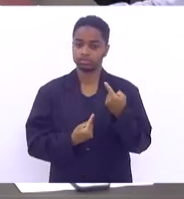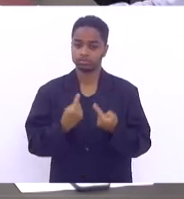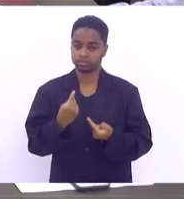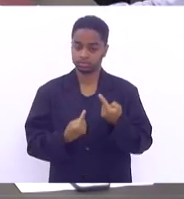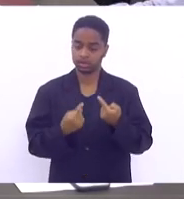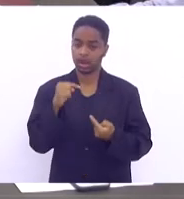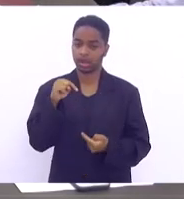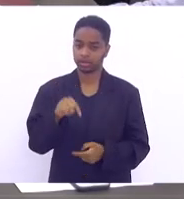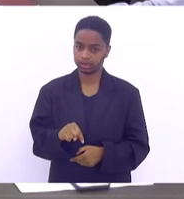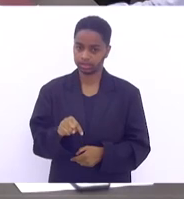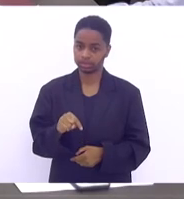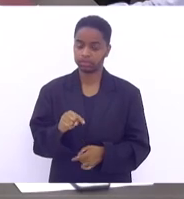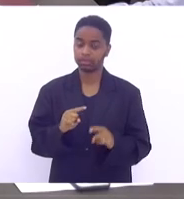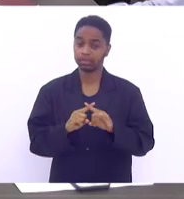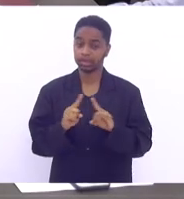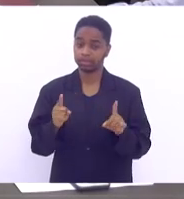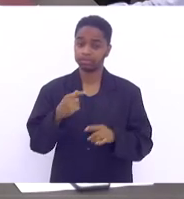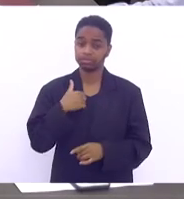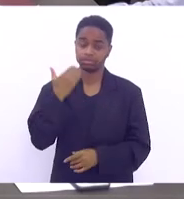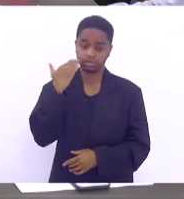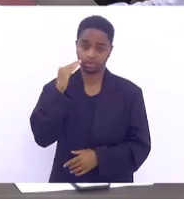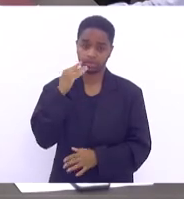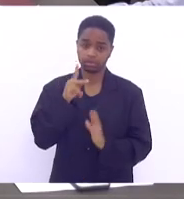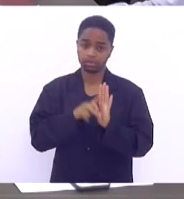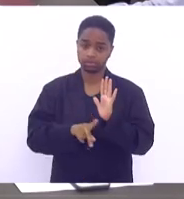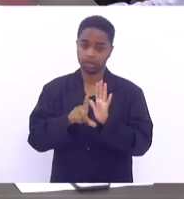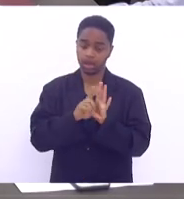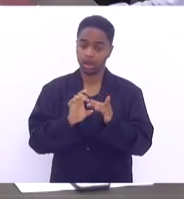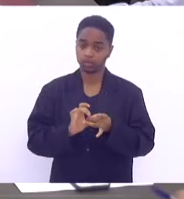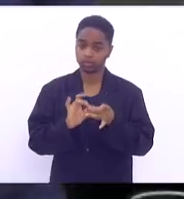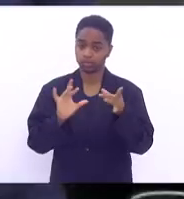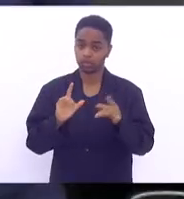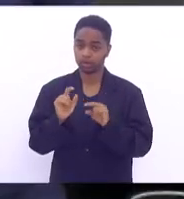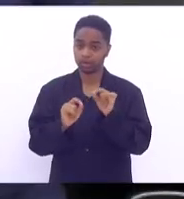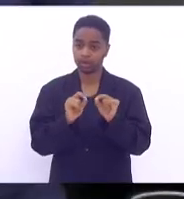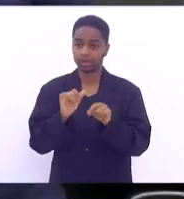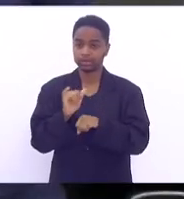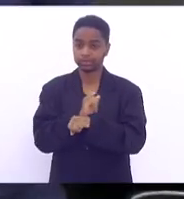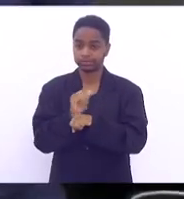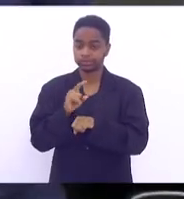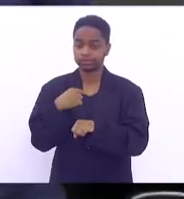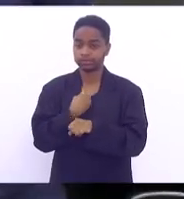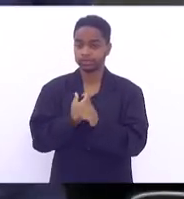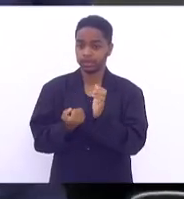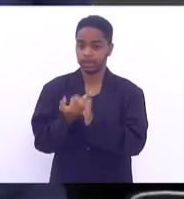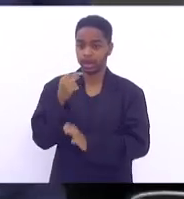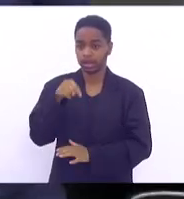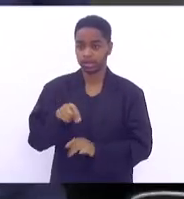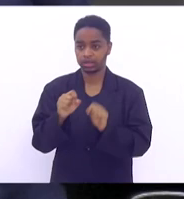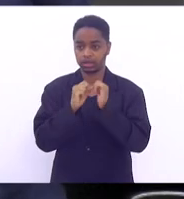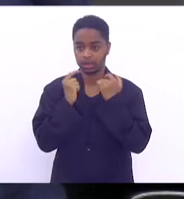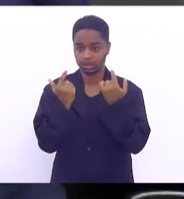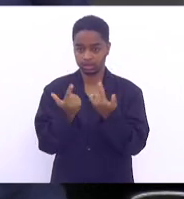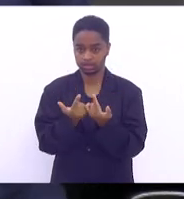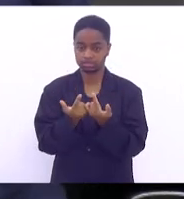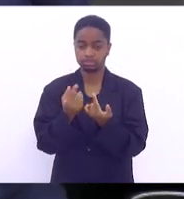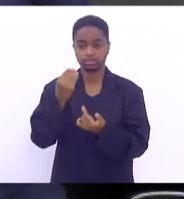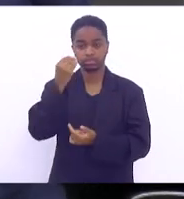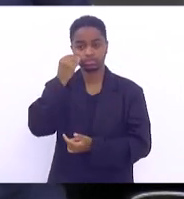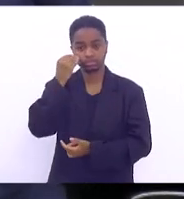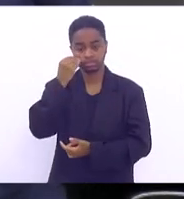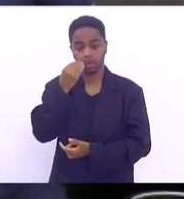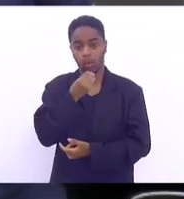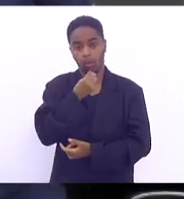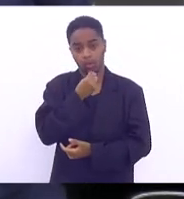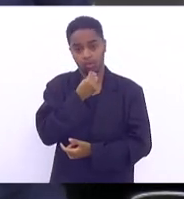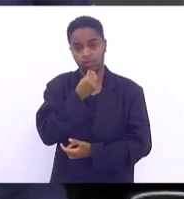vezes, e eu entendo que o projeto autorizativo é uma técnica que a gente desenvolveu aqui no Parlamento, que busca